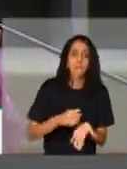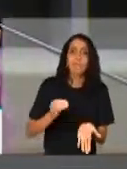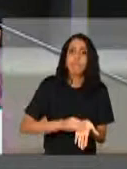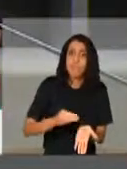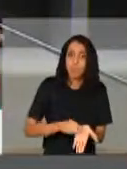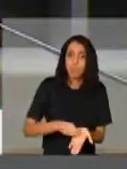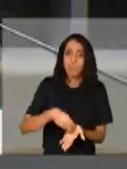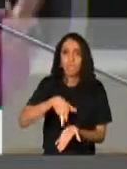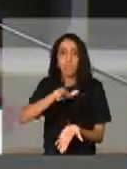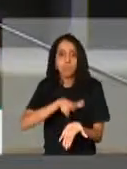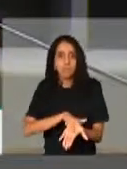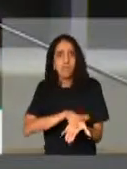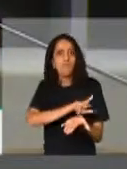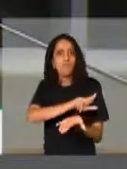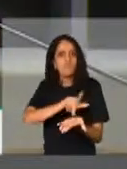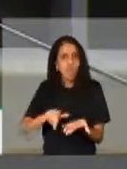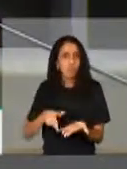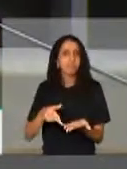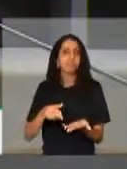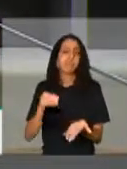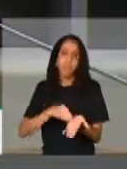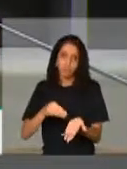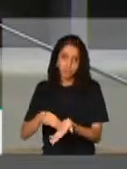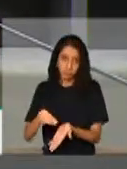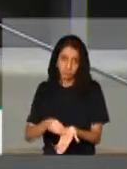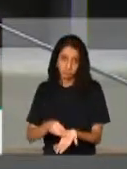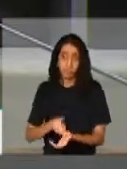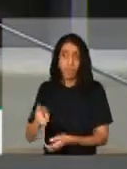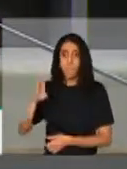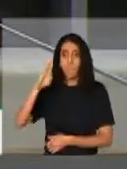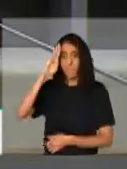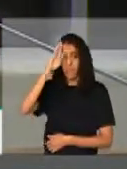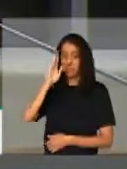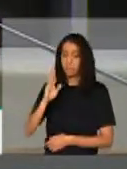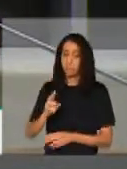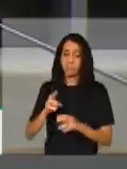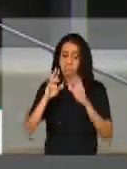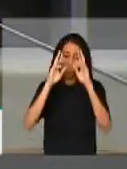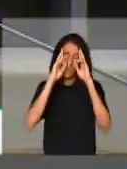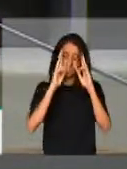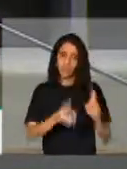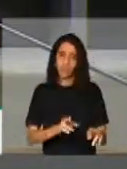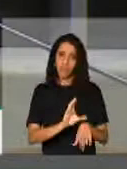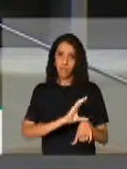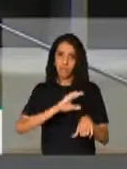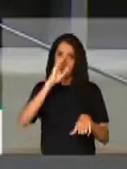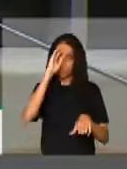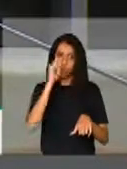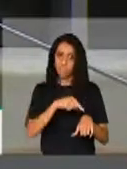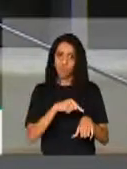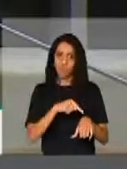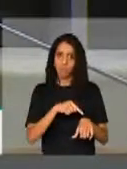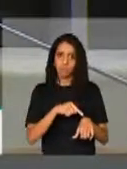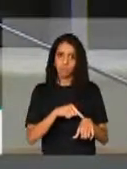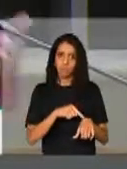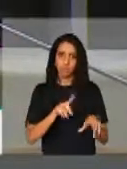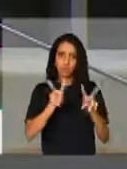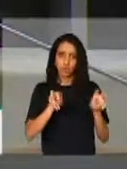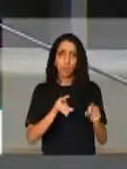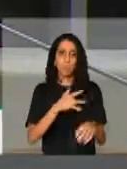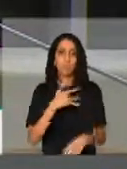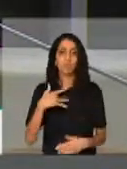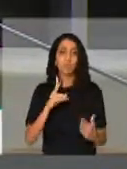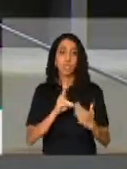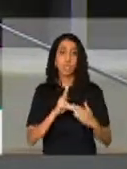exames, internações, transportes, entre outros. O presidente também não respeita a determinação constitucional da saúde indígena respeitar as práticas